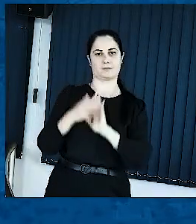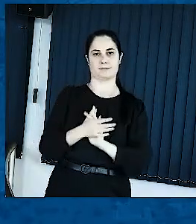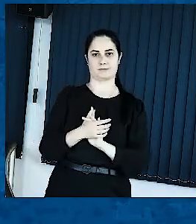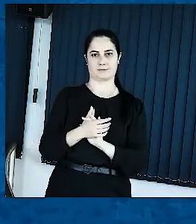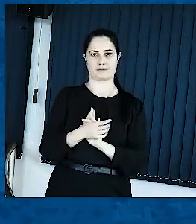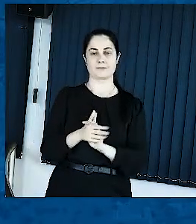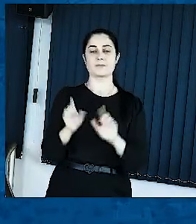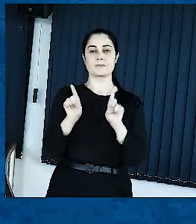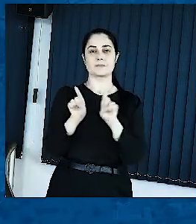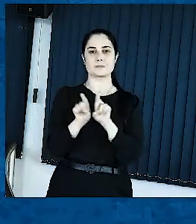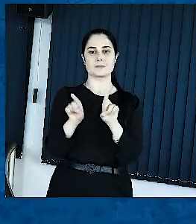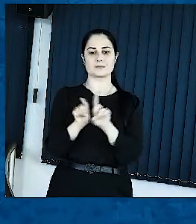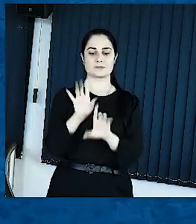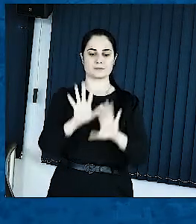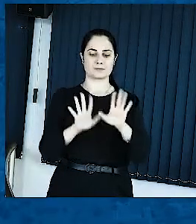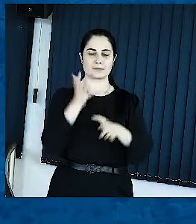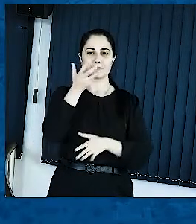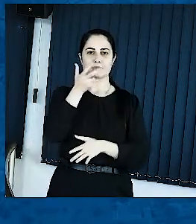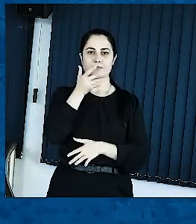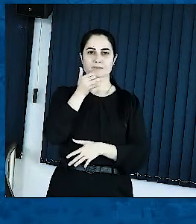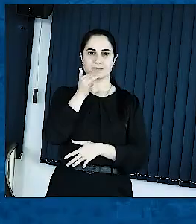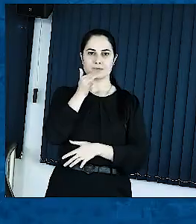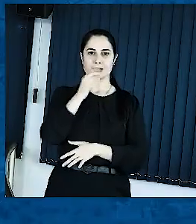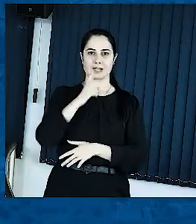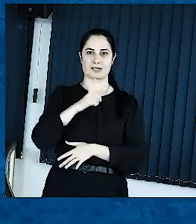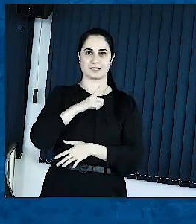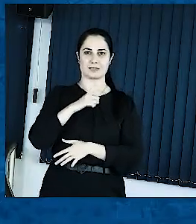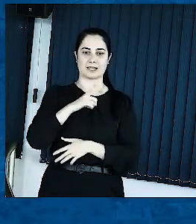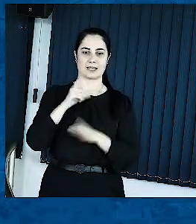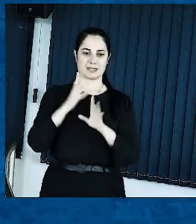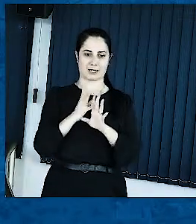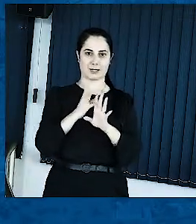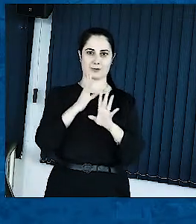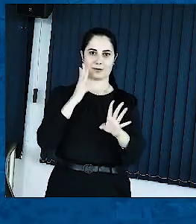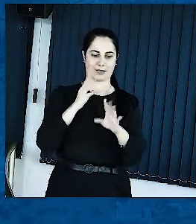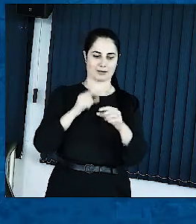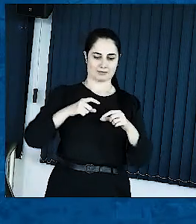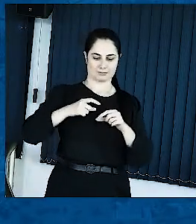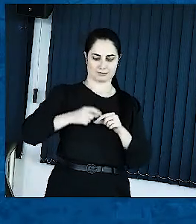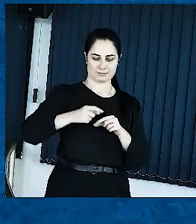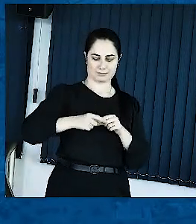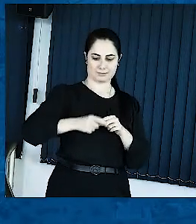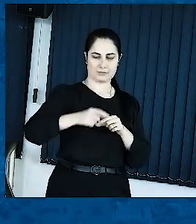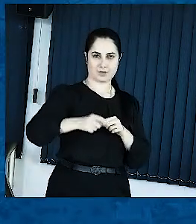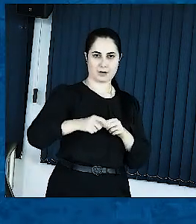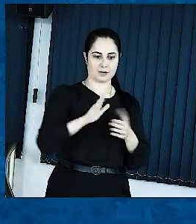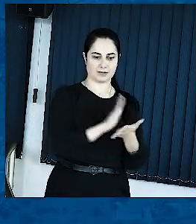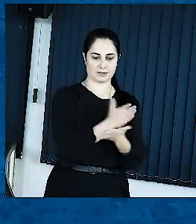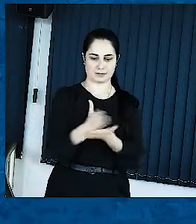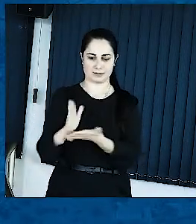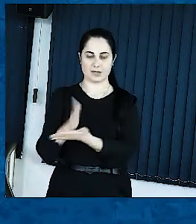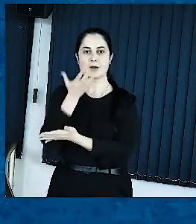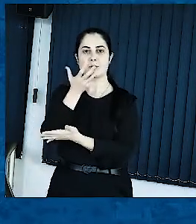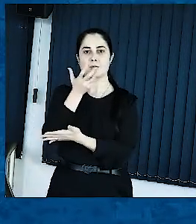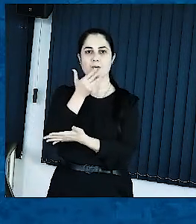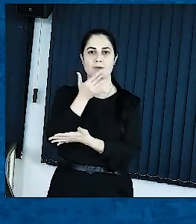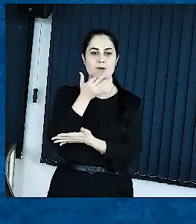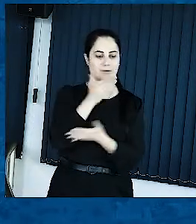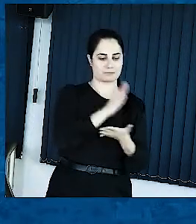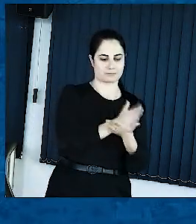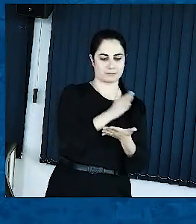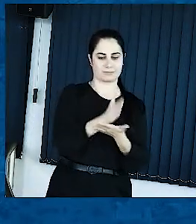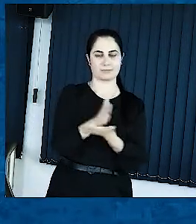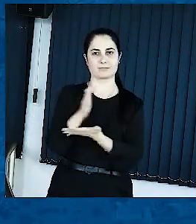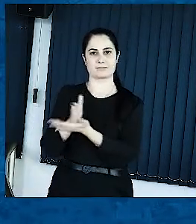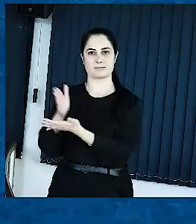Ele tem crianças que têm tendência a enfileirar brinquedos, a separar por cores,